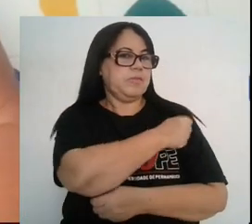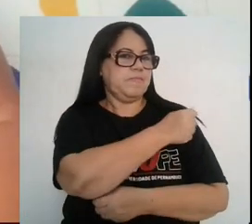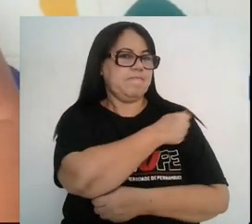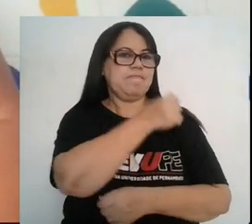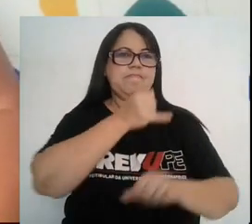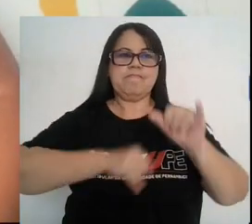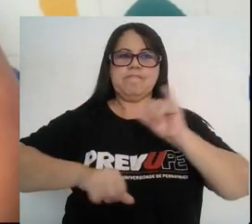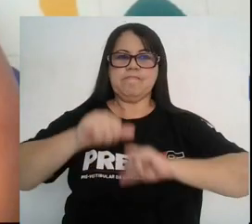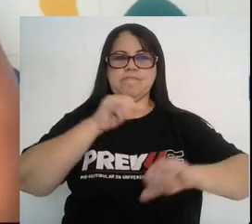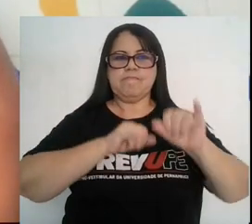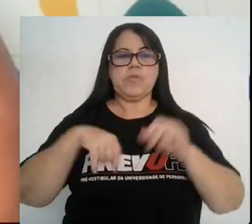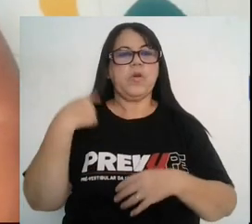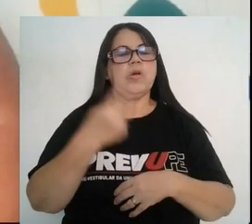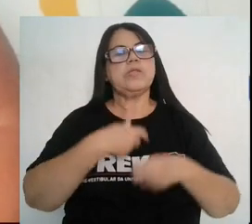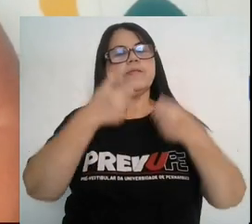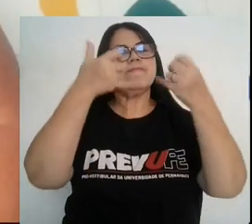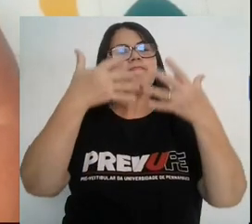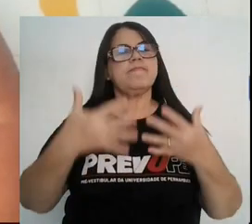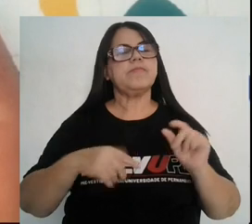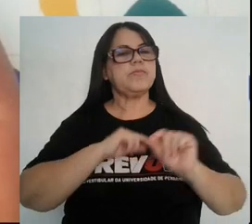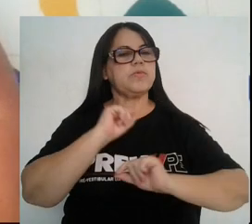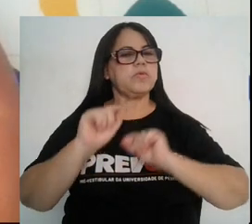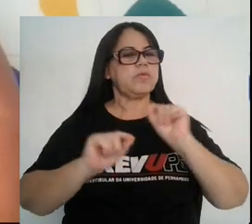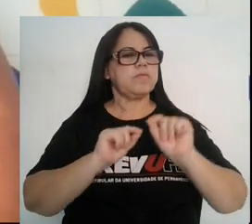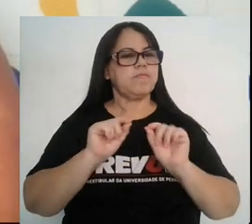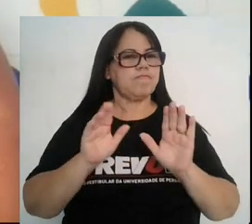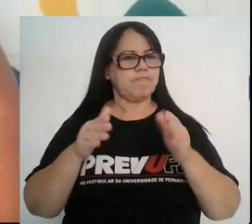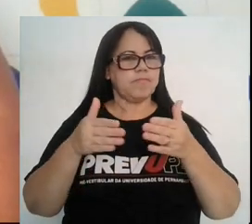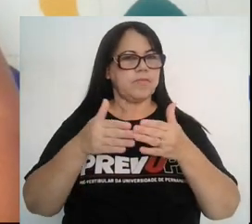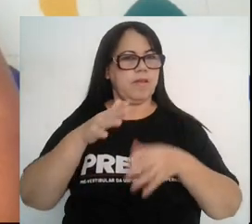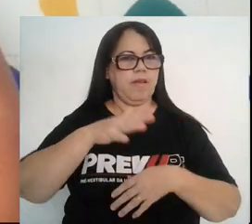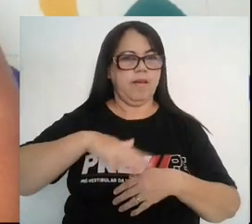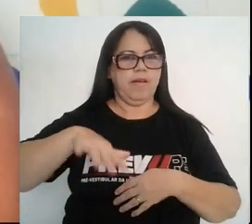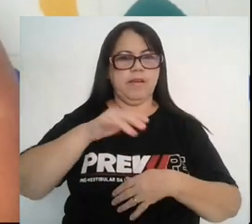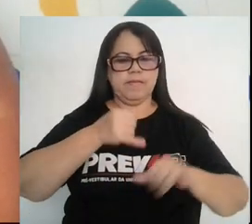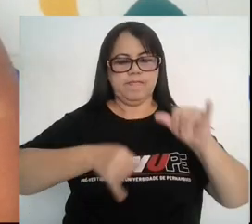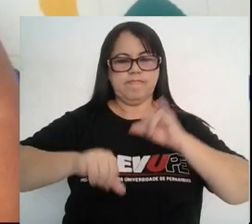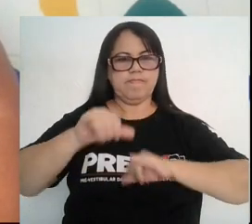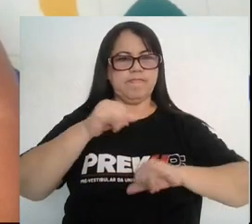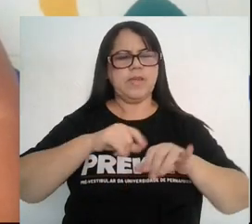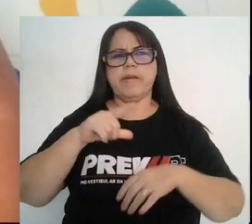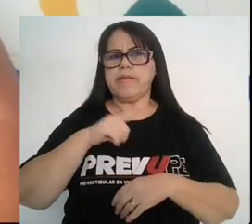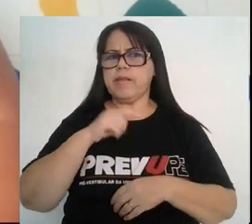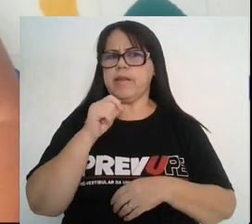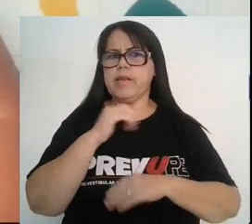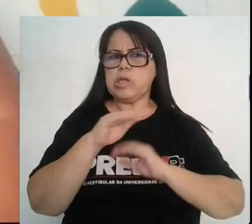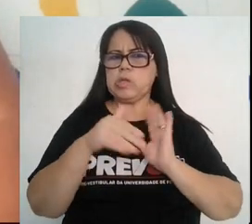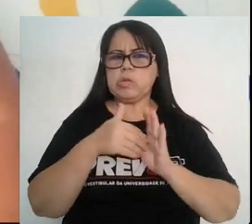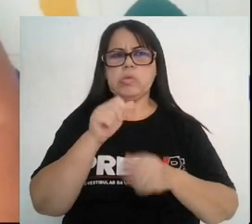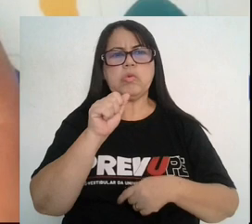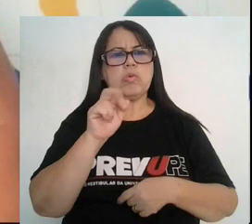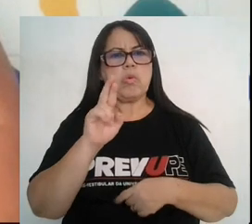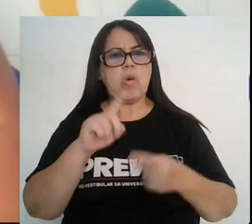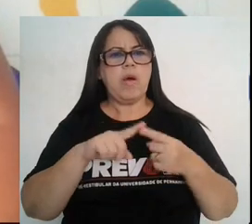Caro estudante de Química, aqui estamos novamente. Dessa vez trago uma reflexão acerca da Química, que está em tudo: no ar